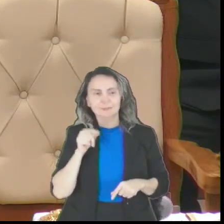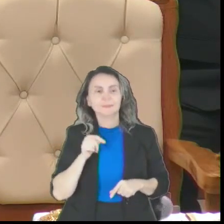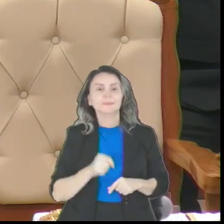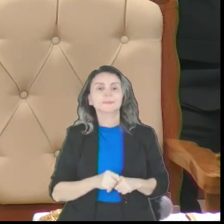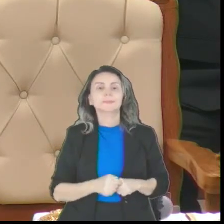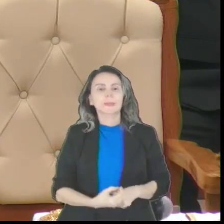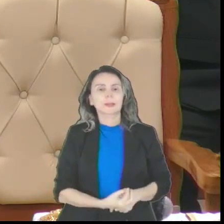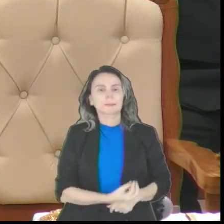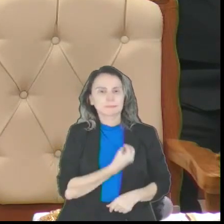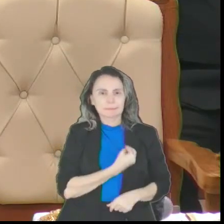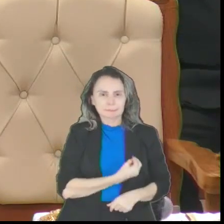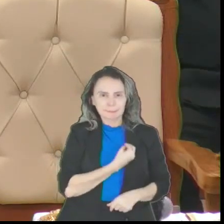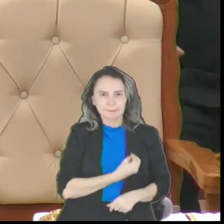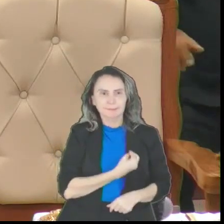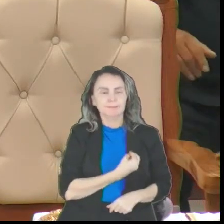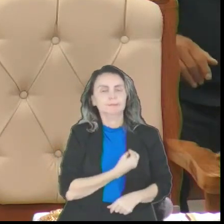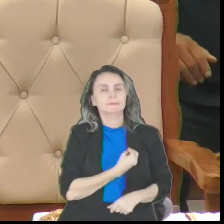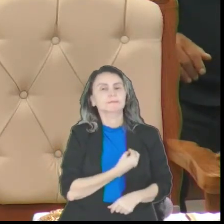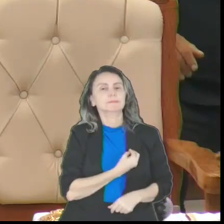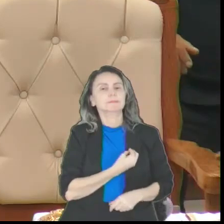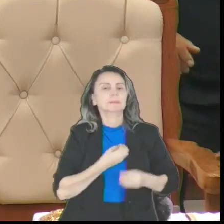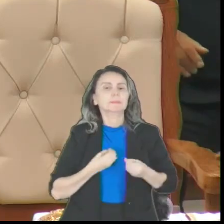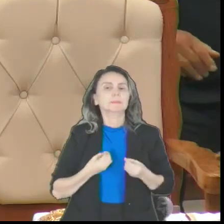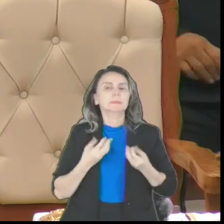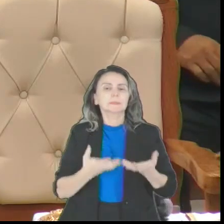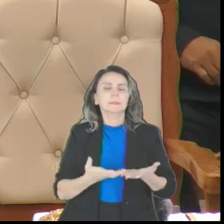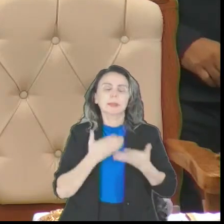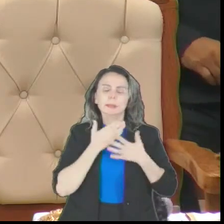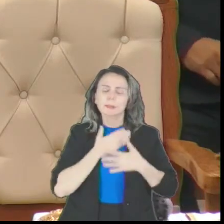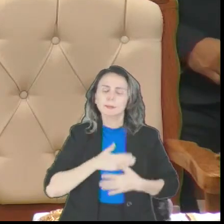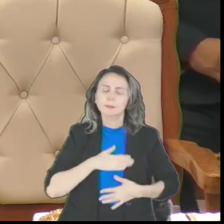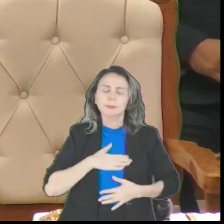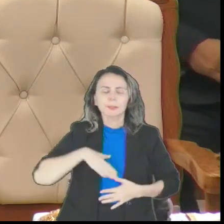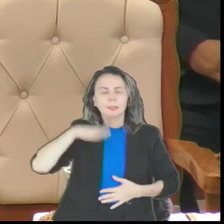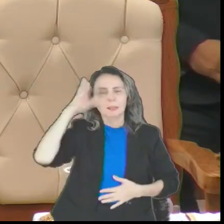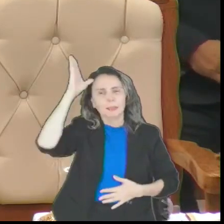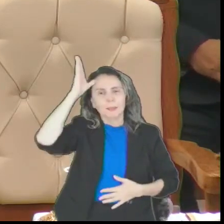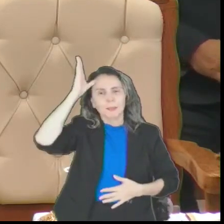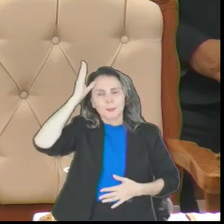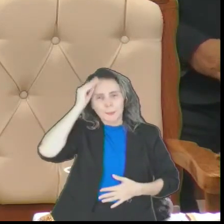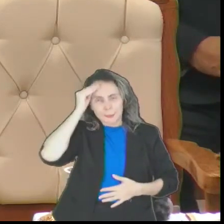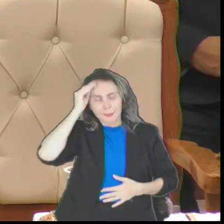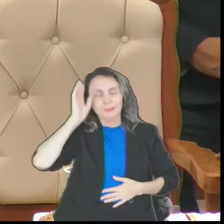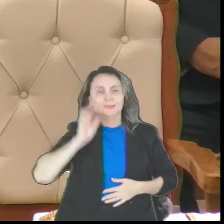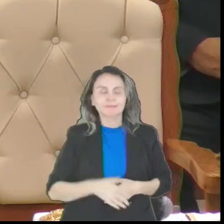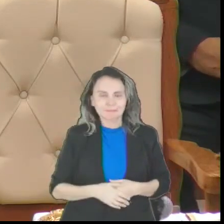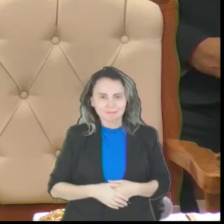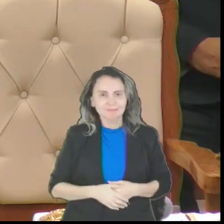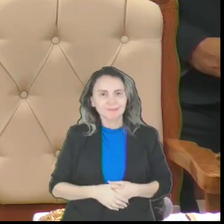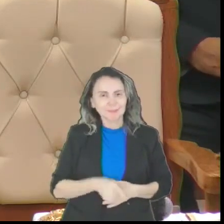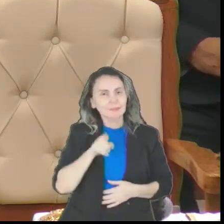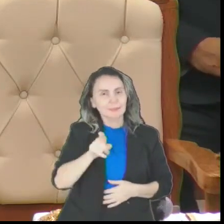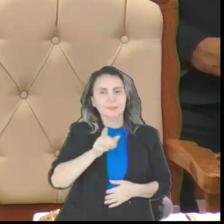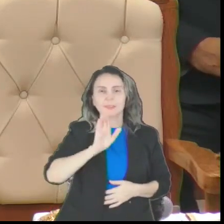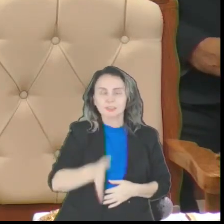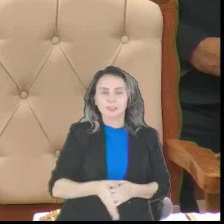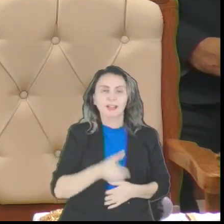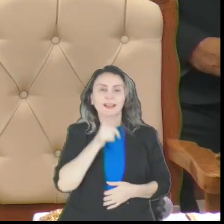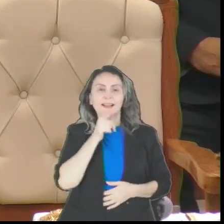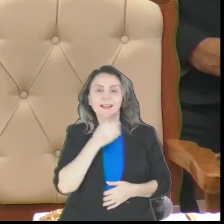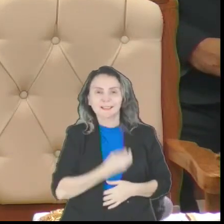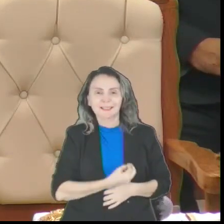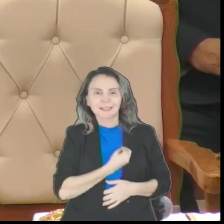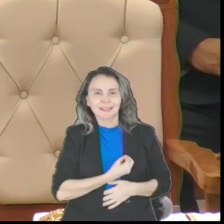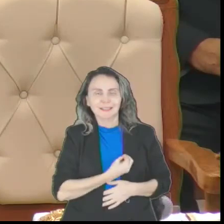que sacia, a água que mata a sede. Meus irmãos, quem tomou da água da vida não tem